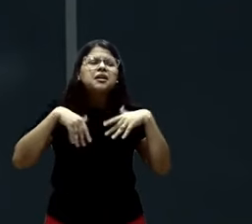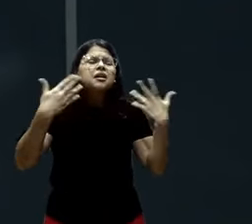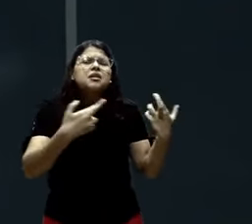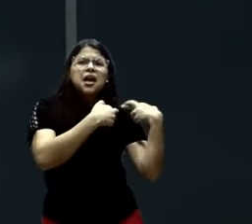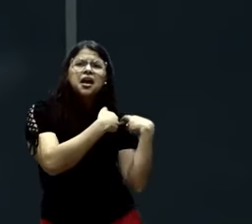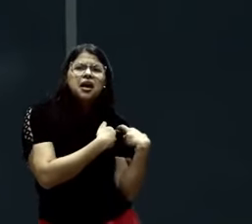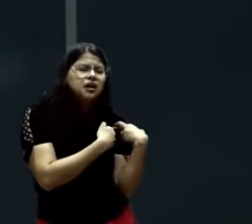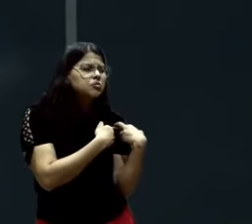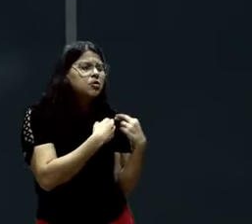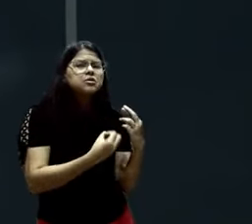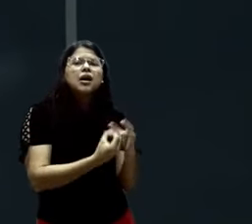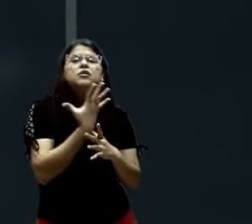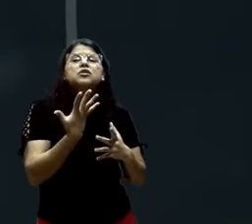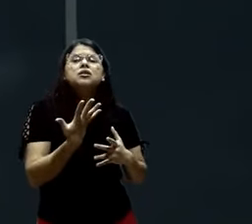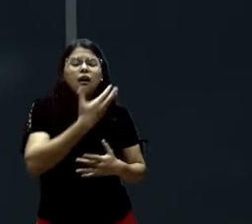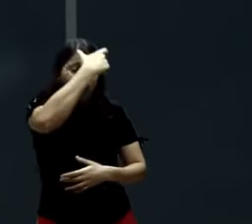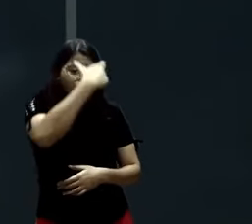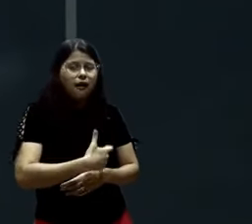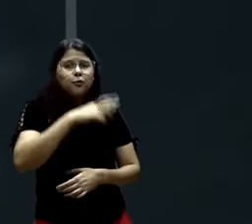eu, Moisés, o Senhor?